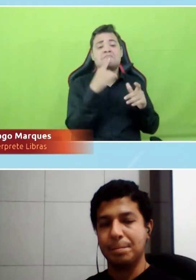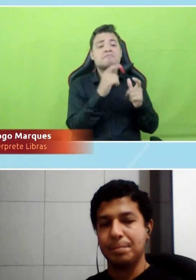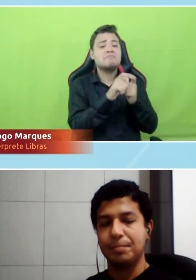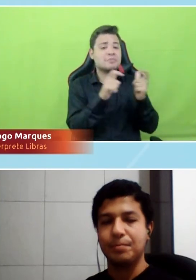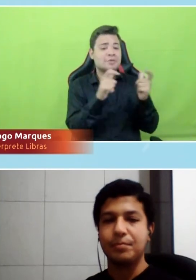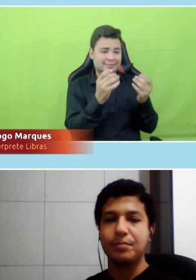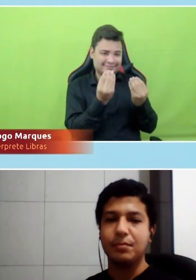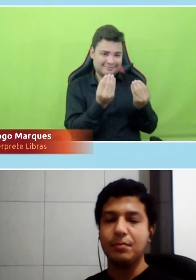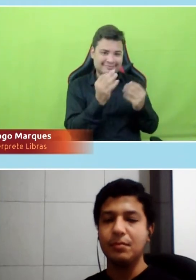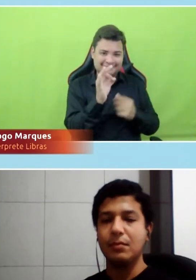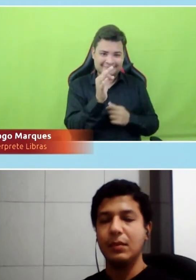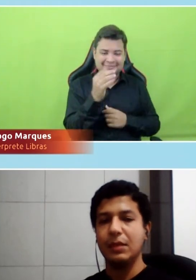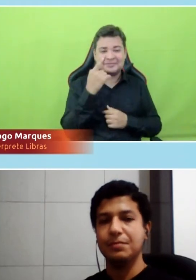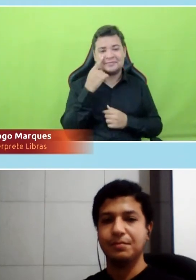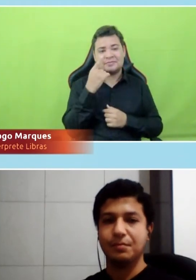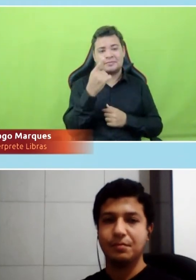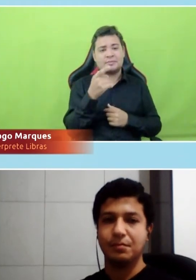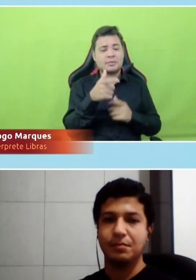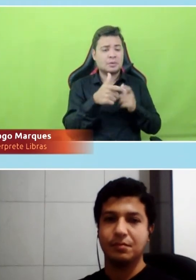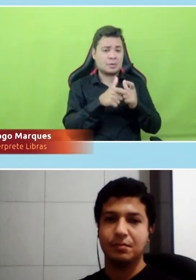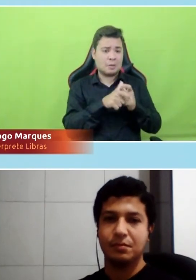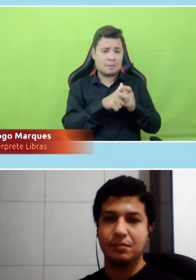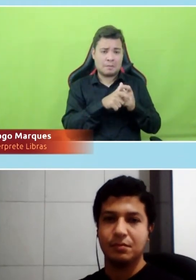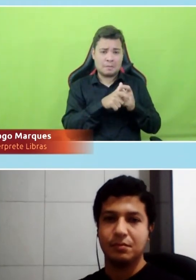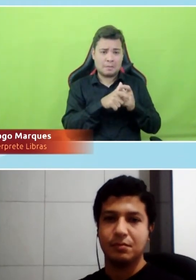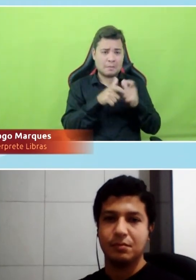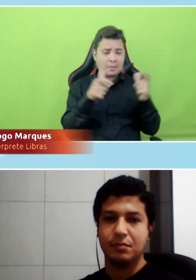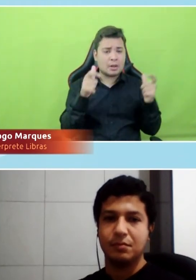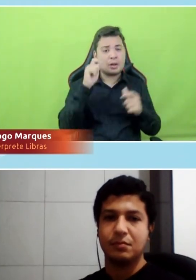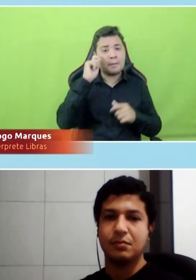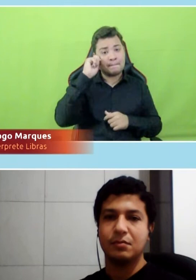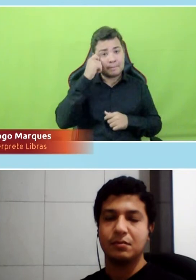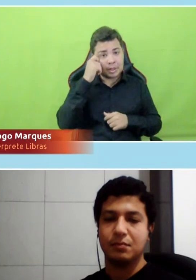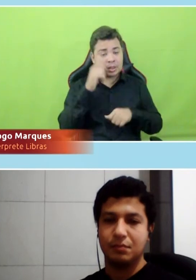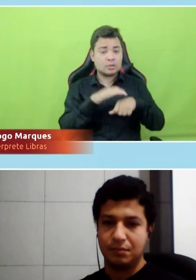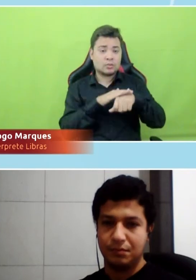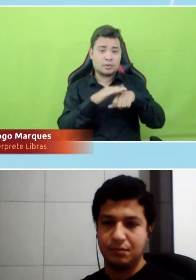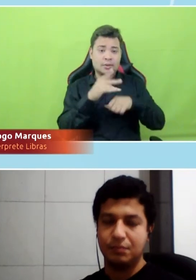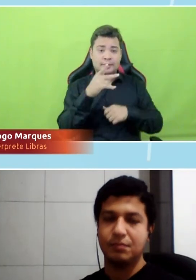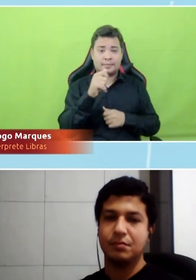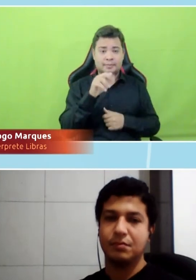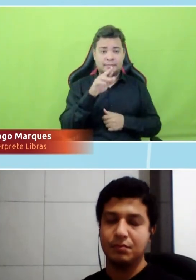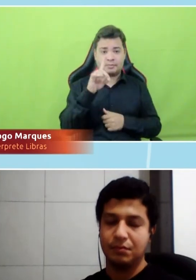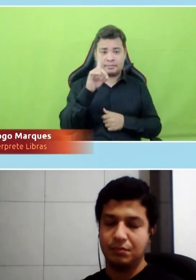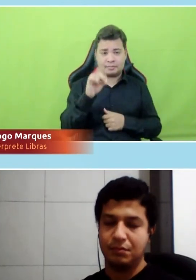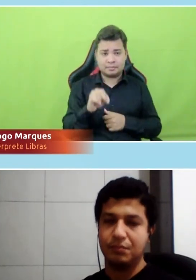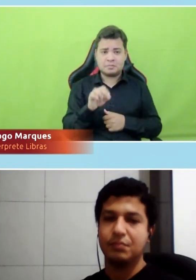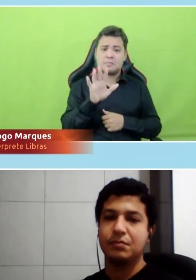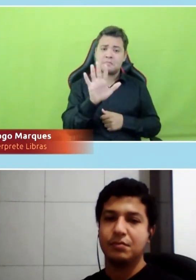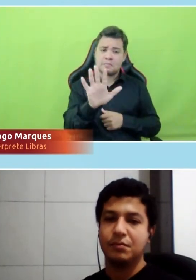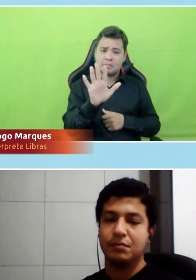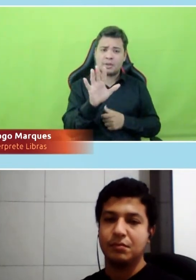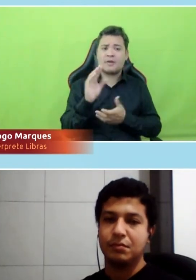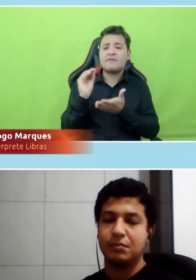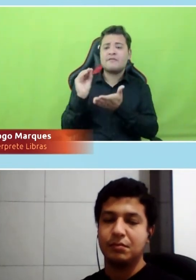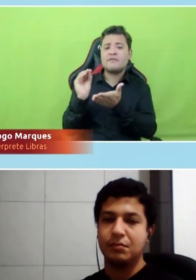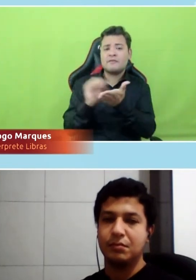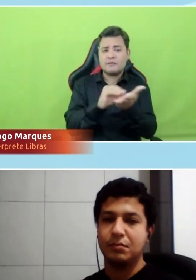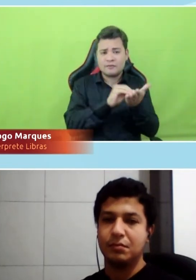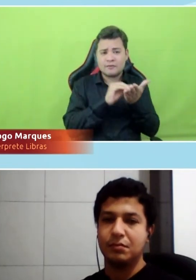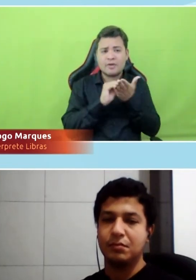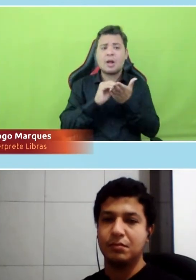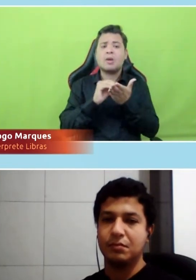um número maior de candidatos pretos e pardos, mas ainda um número pouco representativo das mulheres